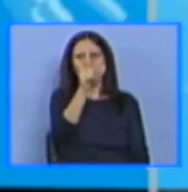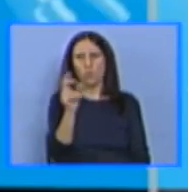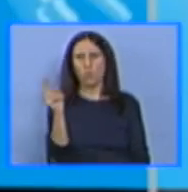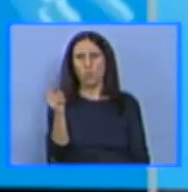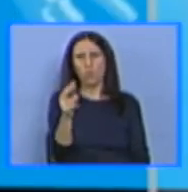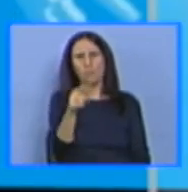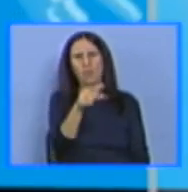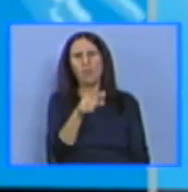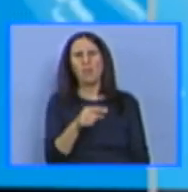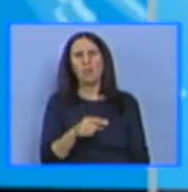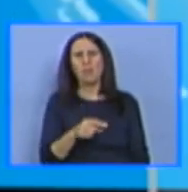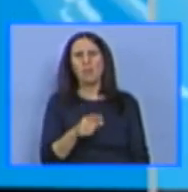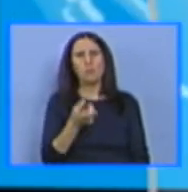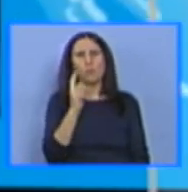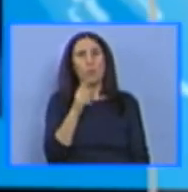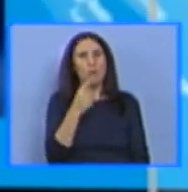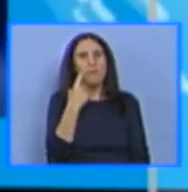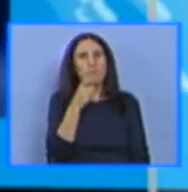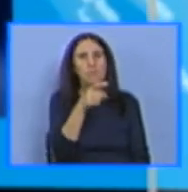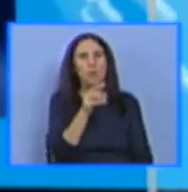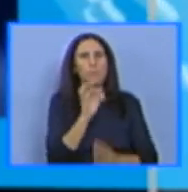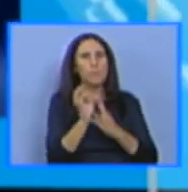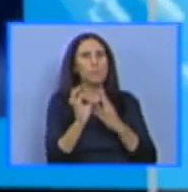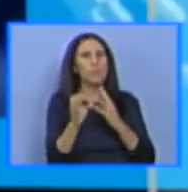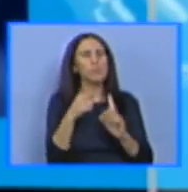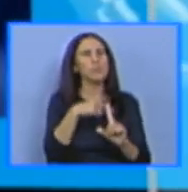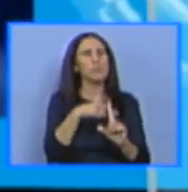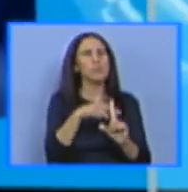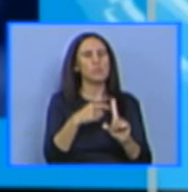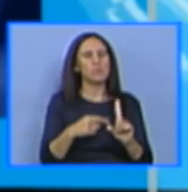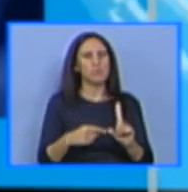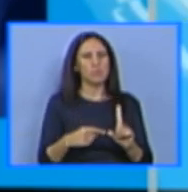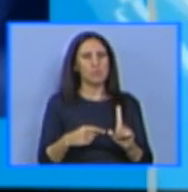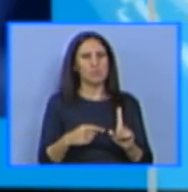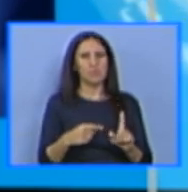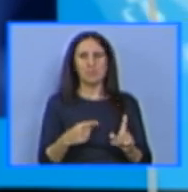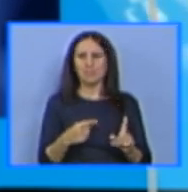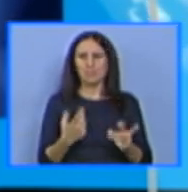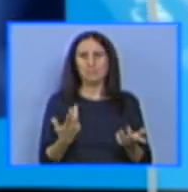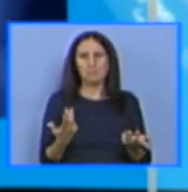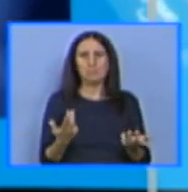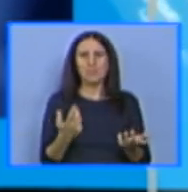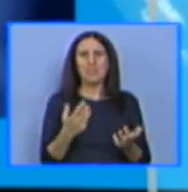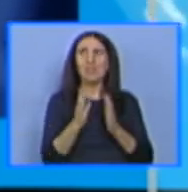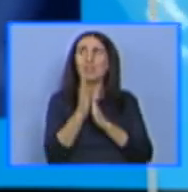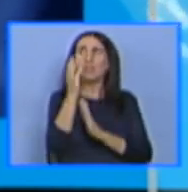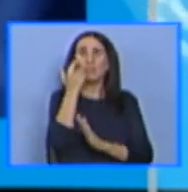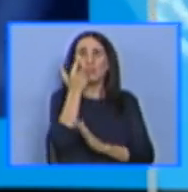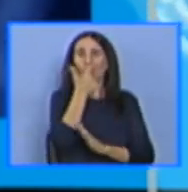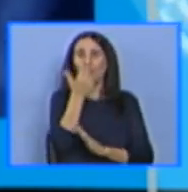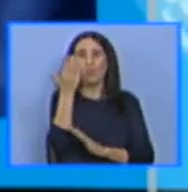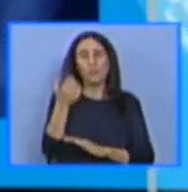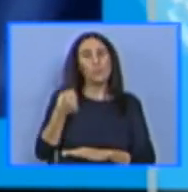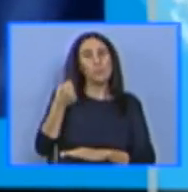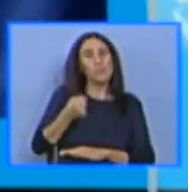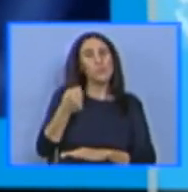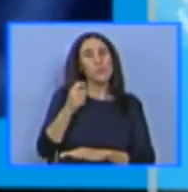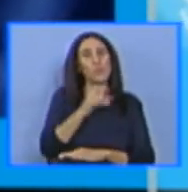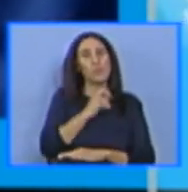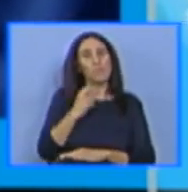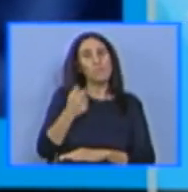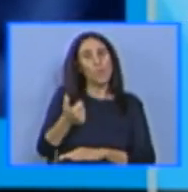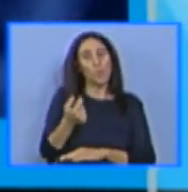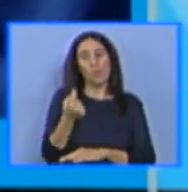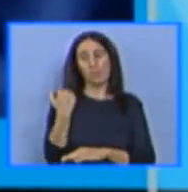mas reparou naquilo, ou seja, reparou naquele pormenor positivo. E isso acho que são os olhos de Deus, são os olhos do bom pastor. Nós há